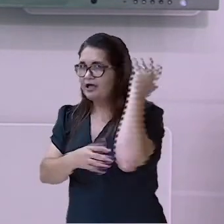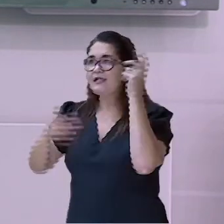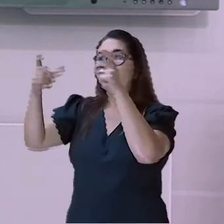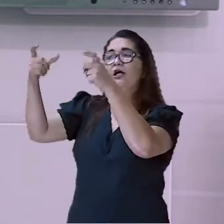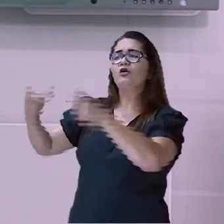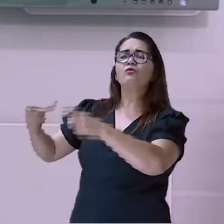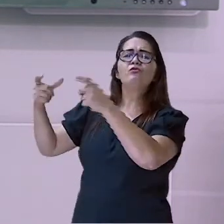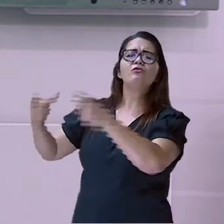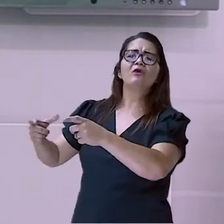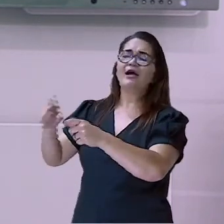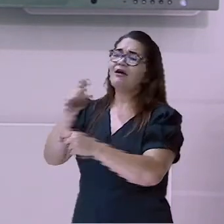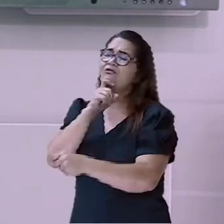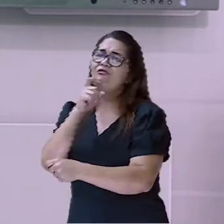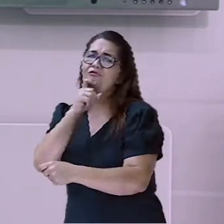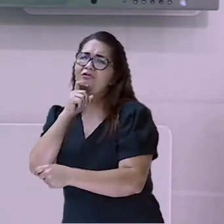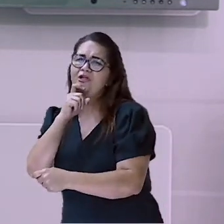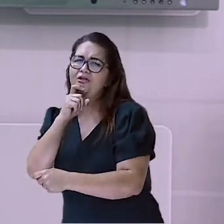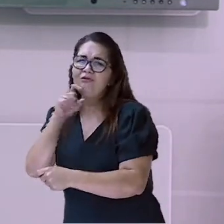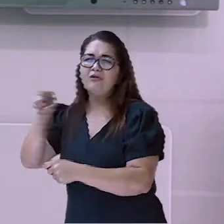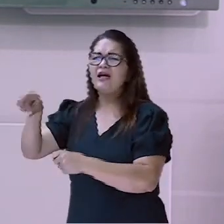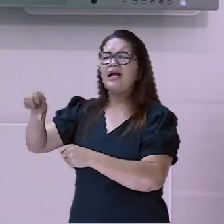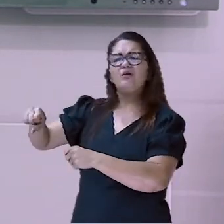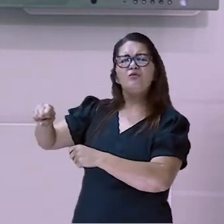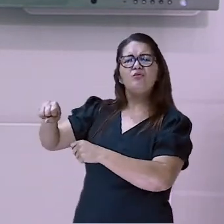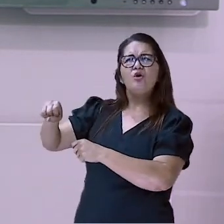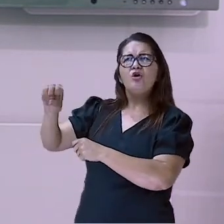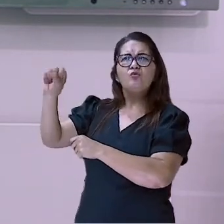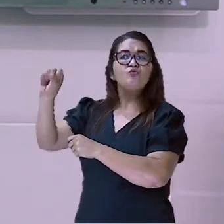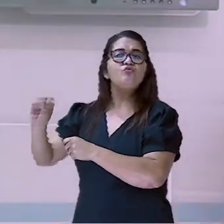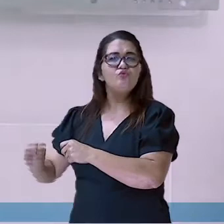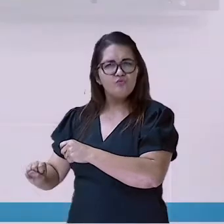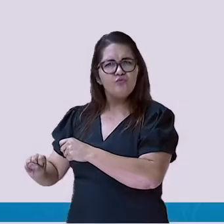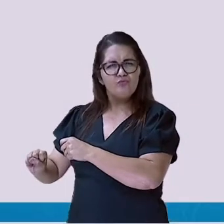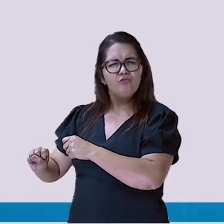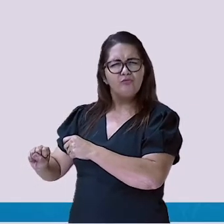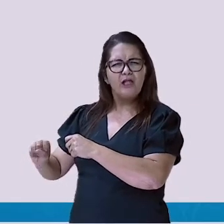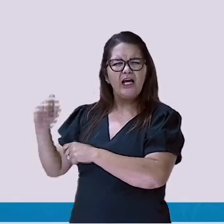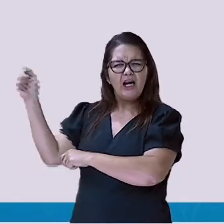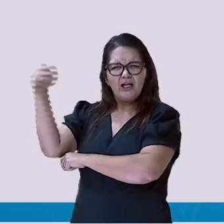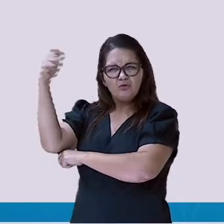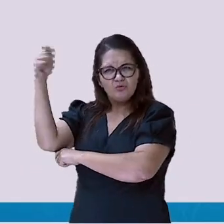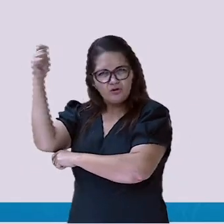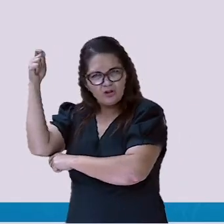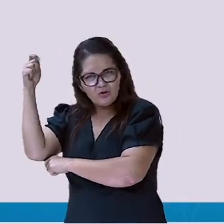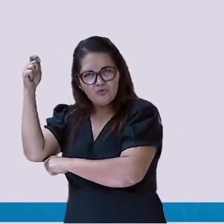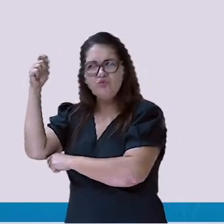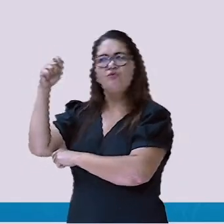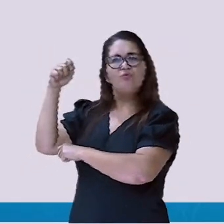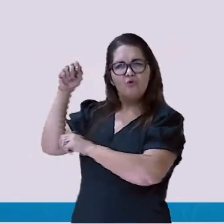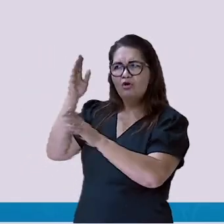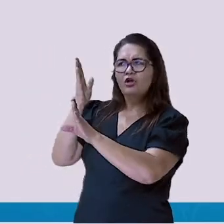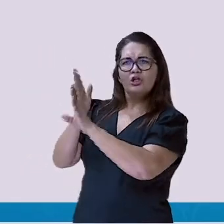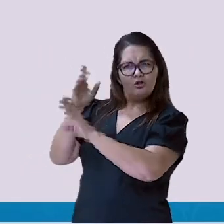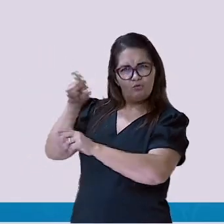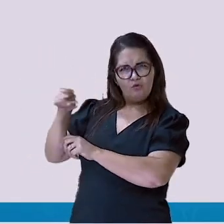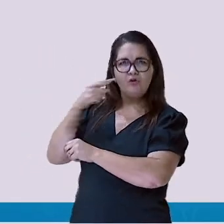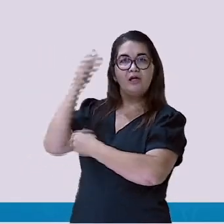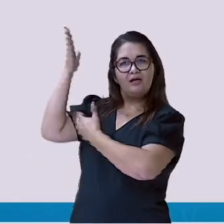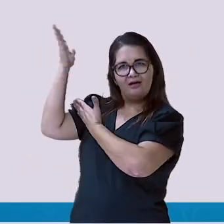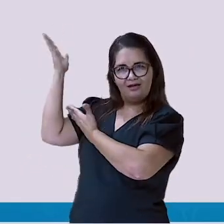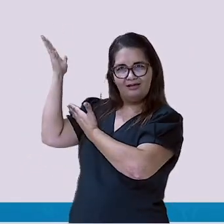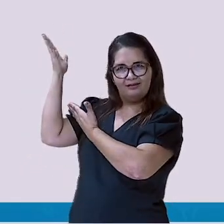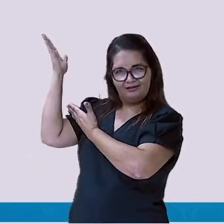aparecer lá para as regiões do sul do país. Também é encontrada na região sudeste, em alguns